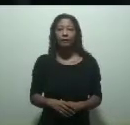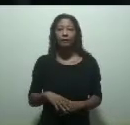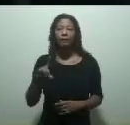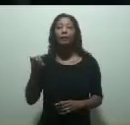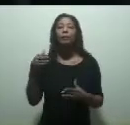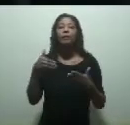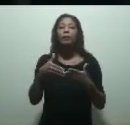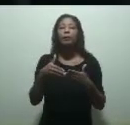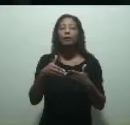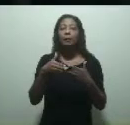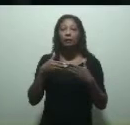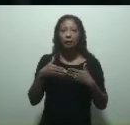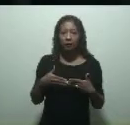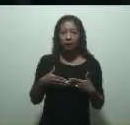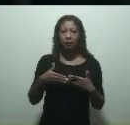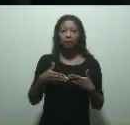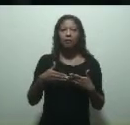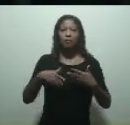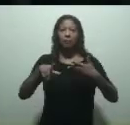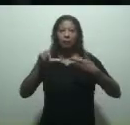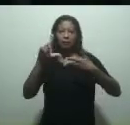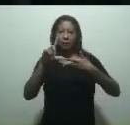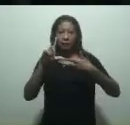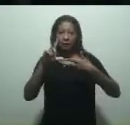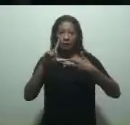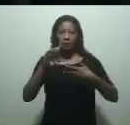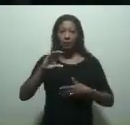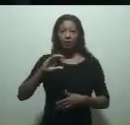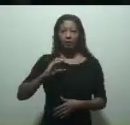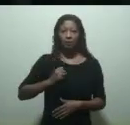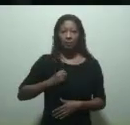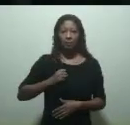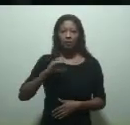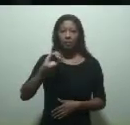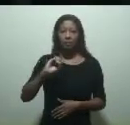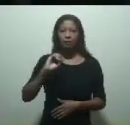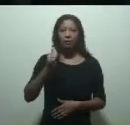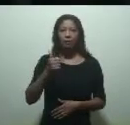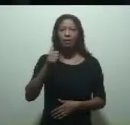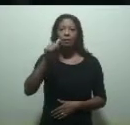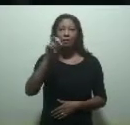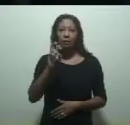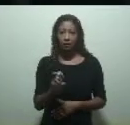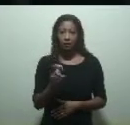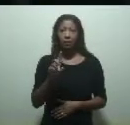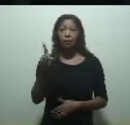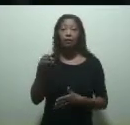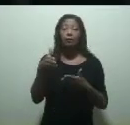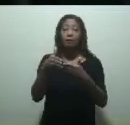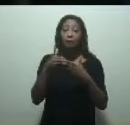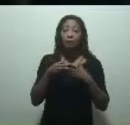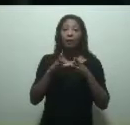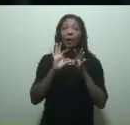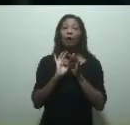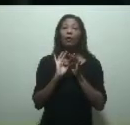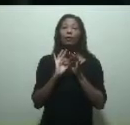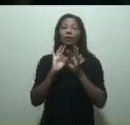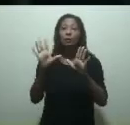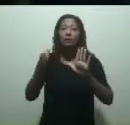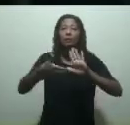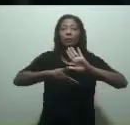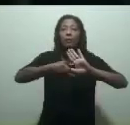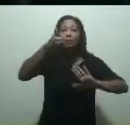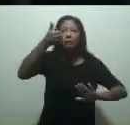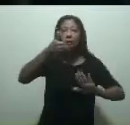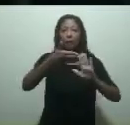Requerimento Legislativo número 015-2020. Requer ouvido plenário autorização para retirar de pauta